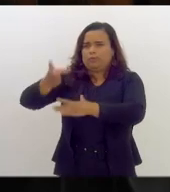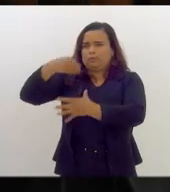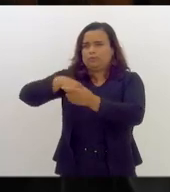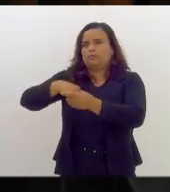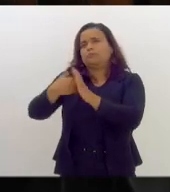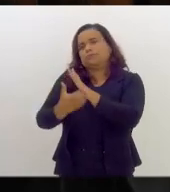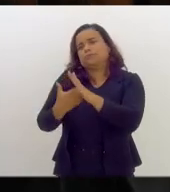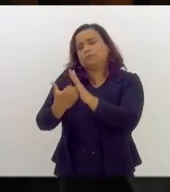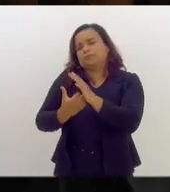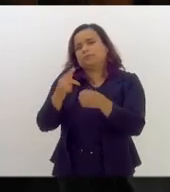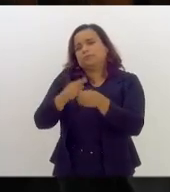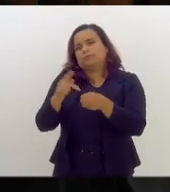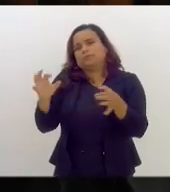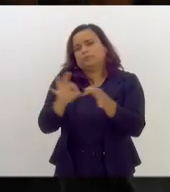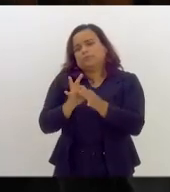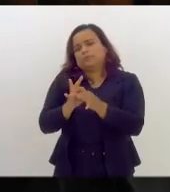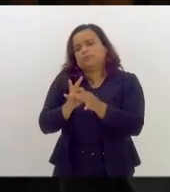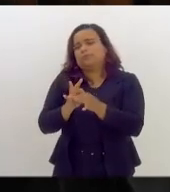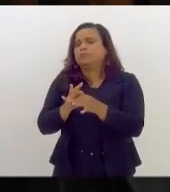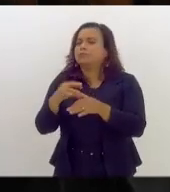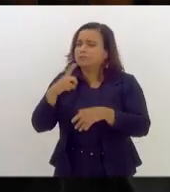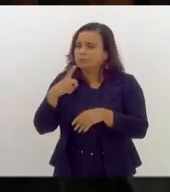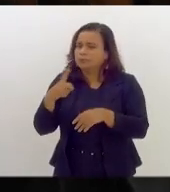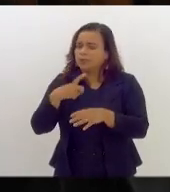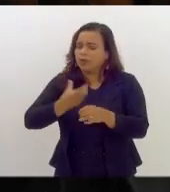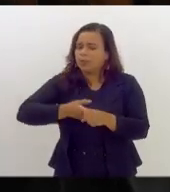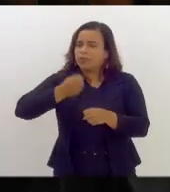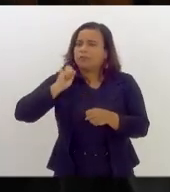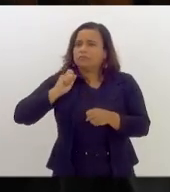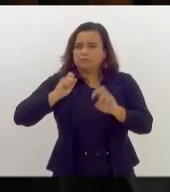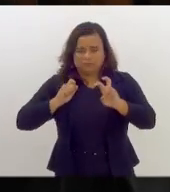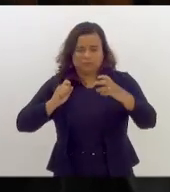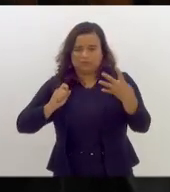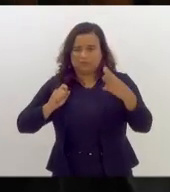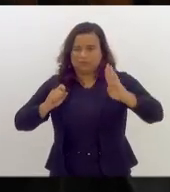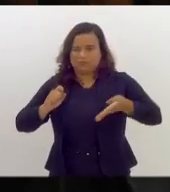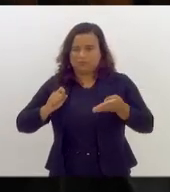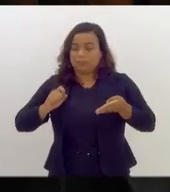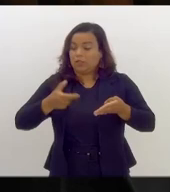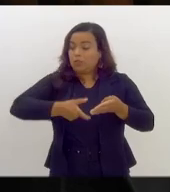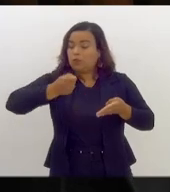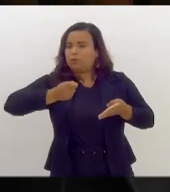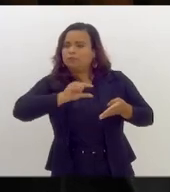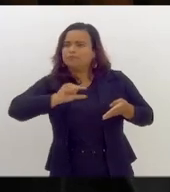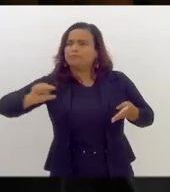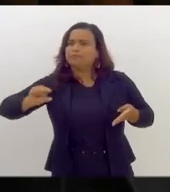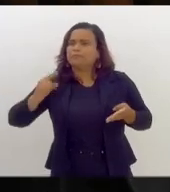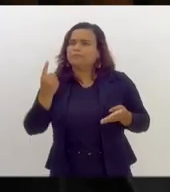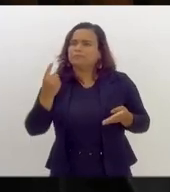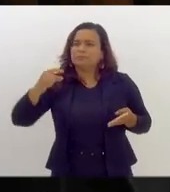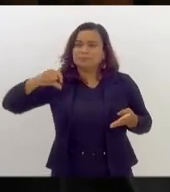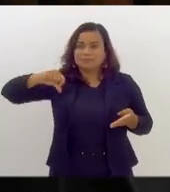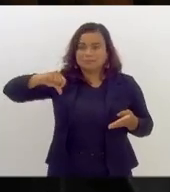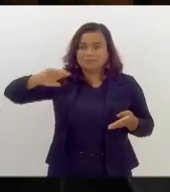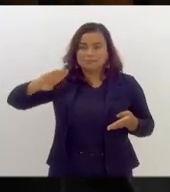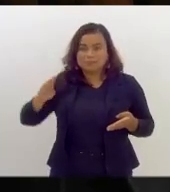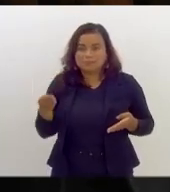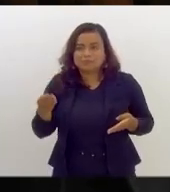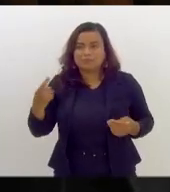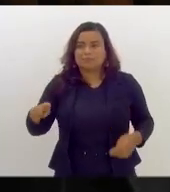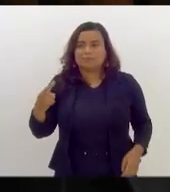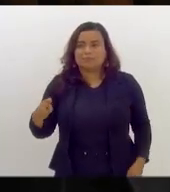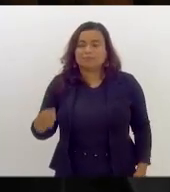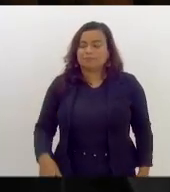desse 54 aproximadamente a bagatela de 19 bilhões de